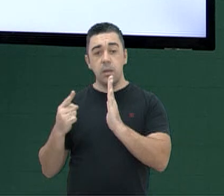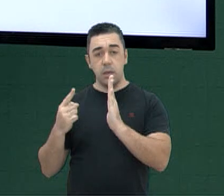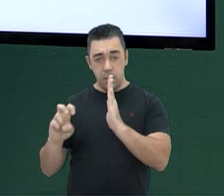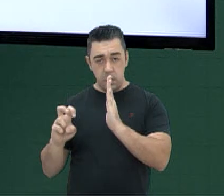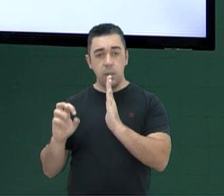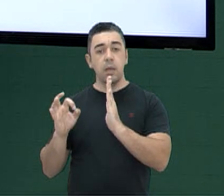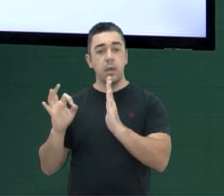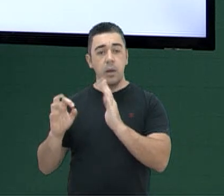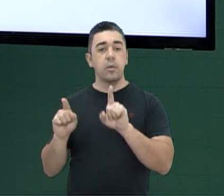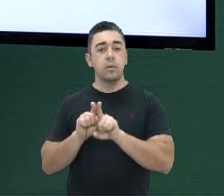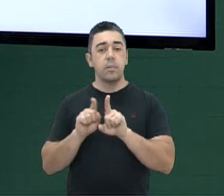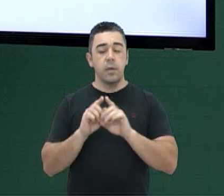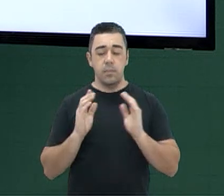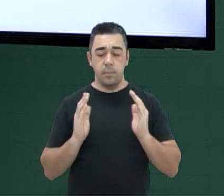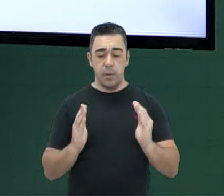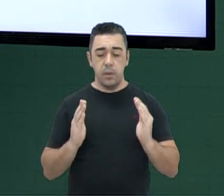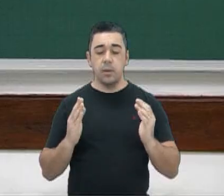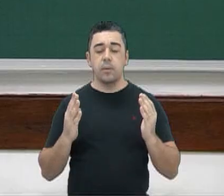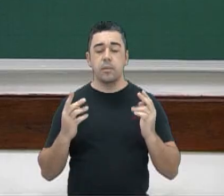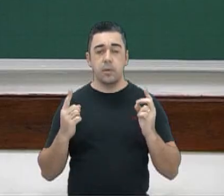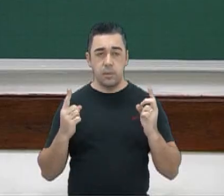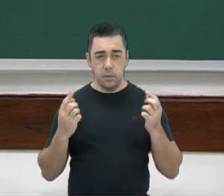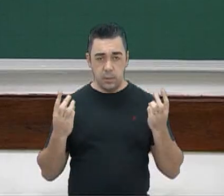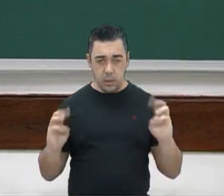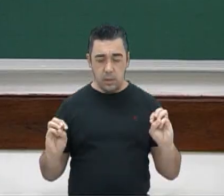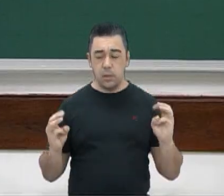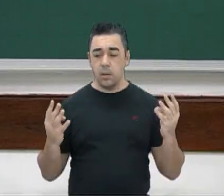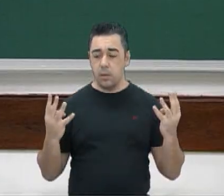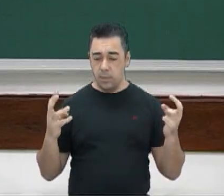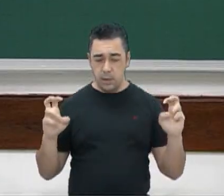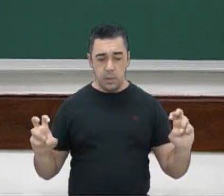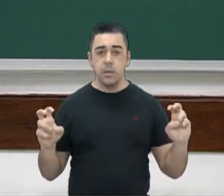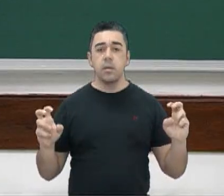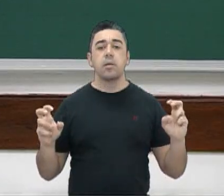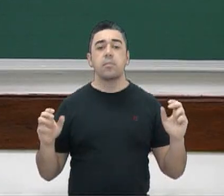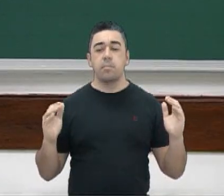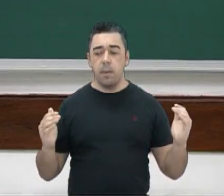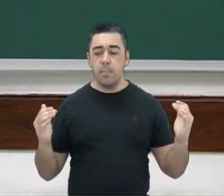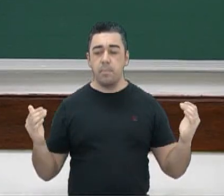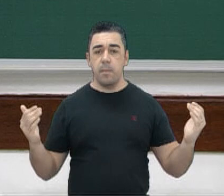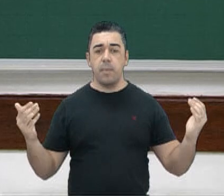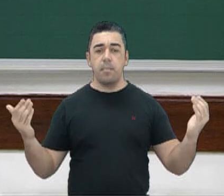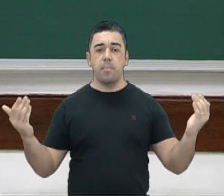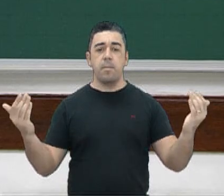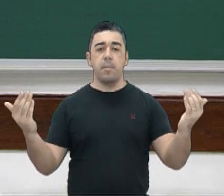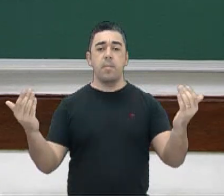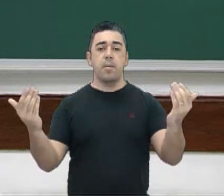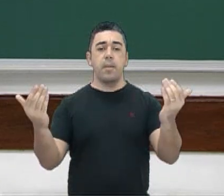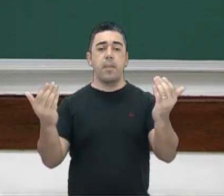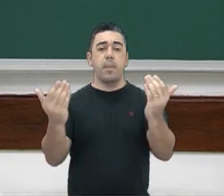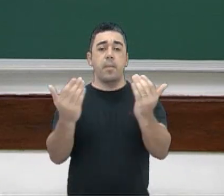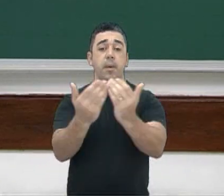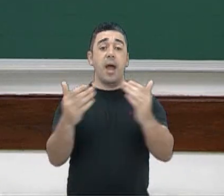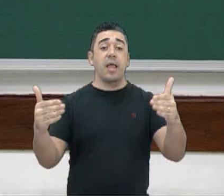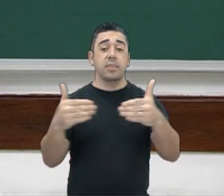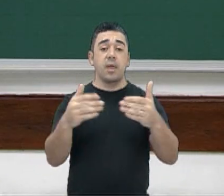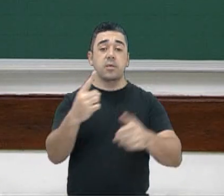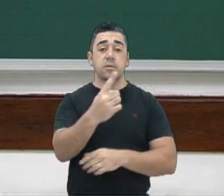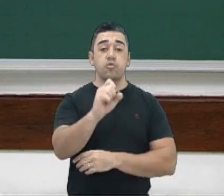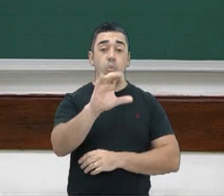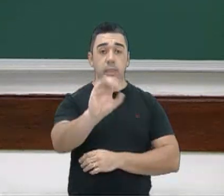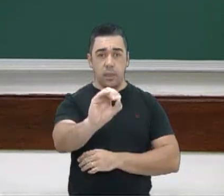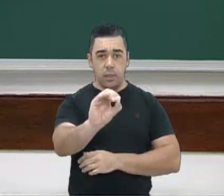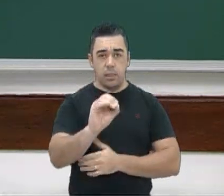graus, 45, 60 e assim sucessivamente, sendo 180 graus para oeste e 180 graus para